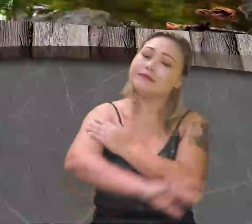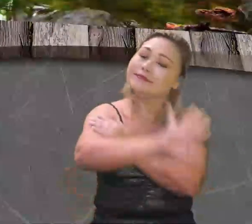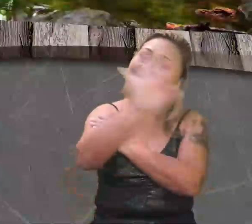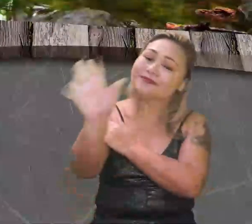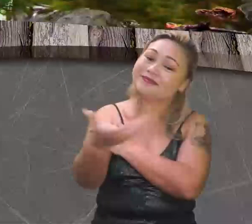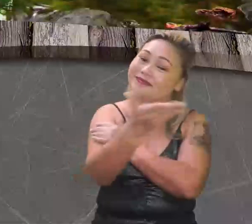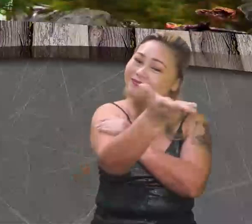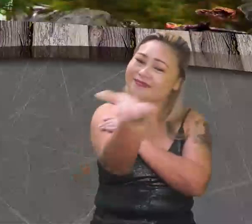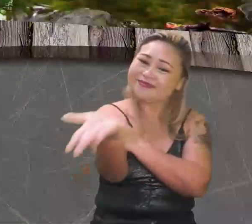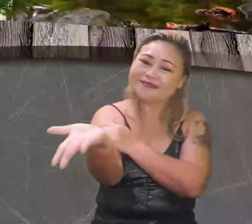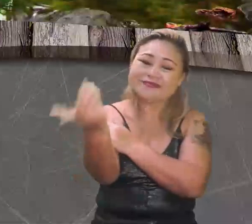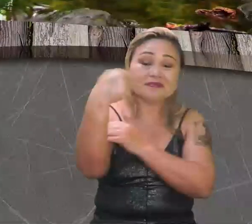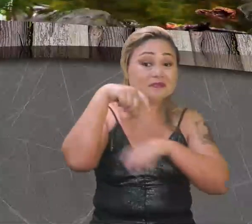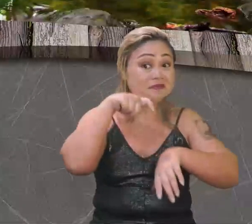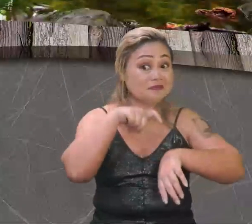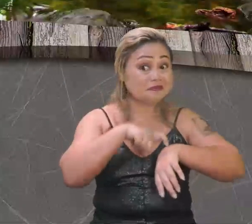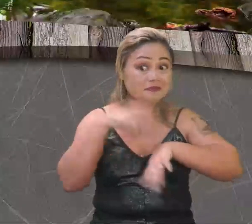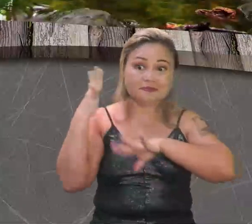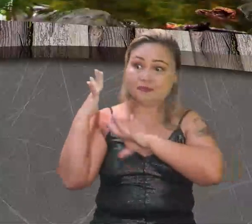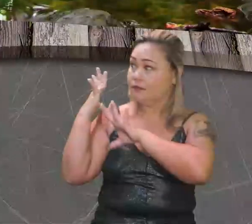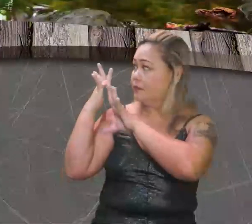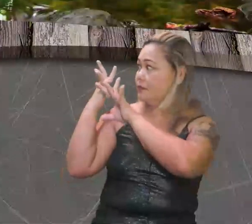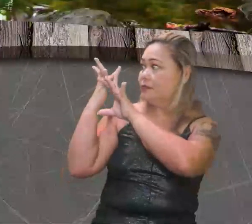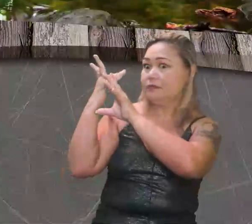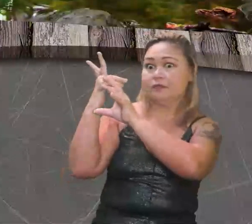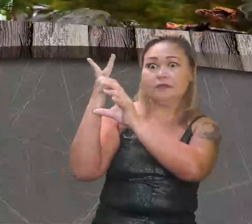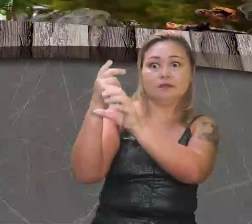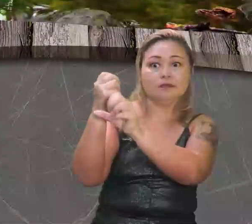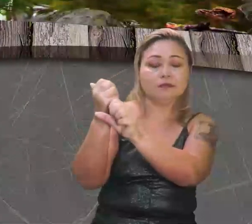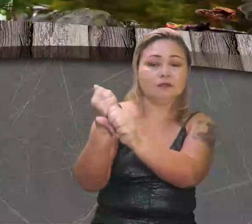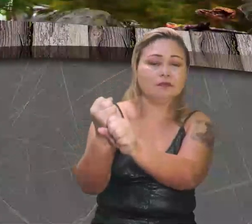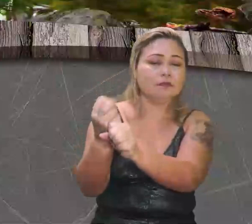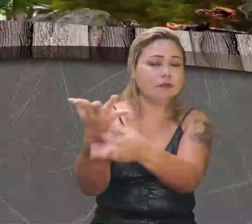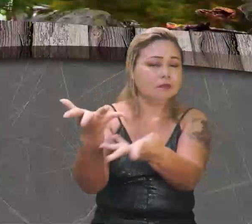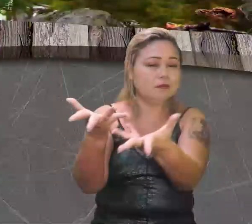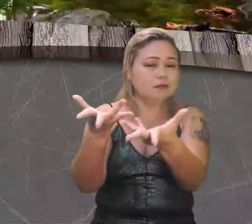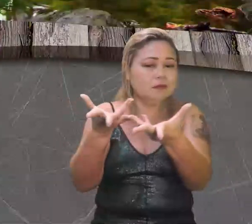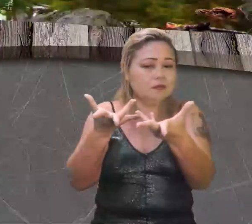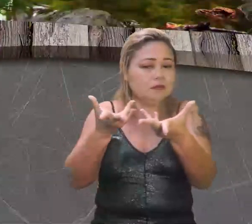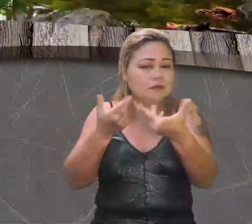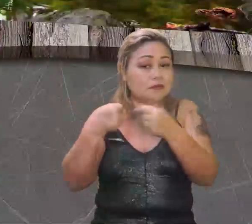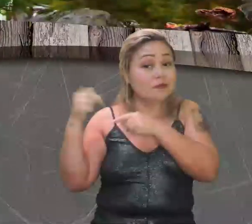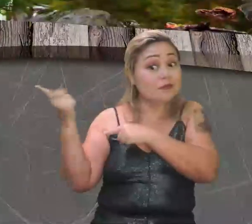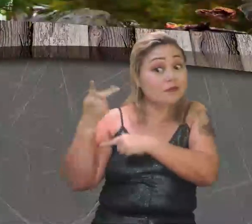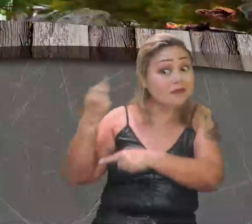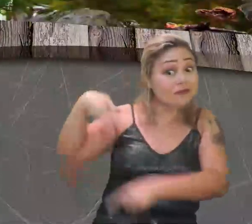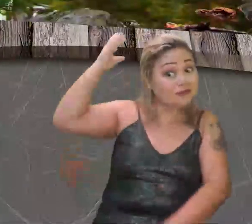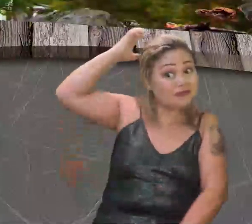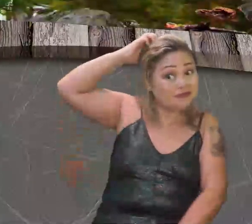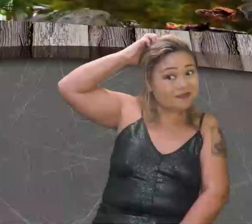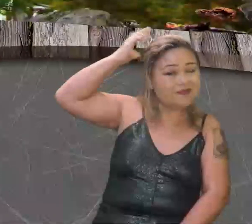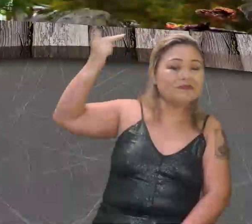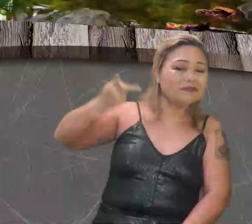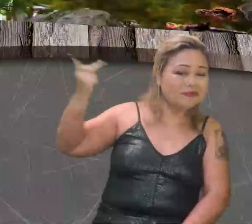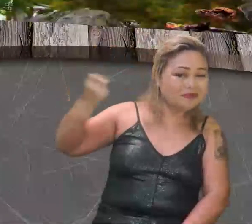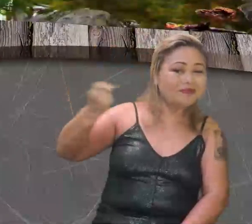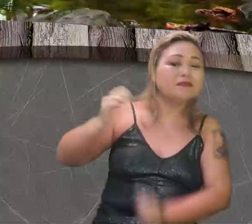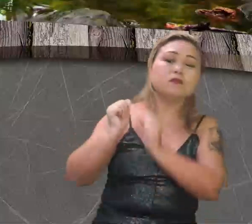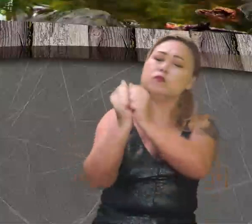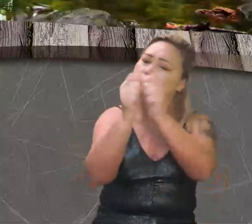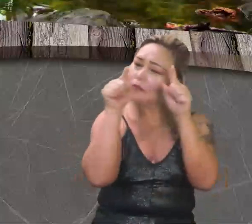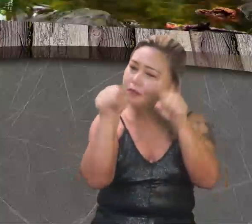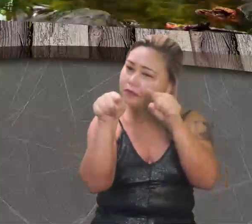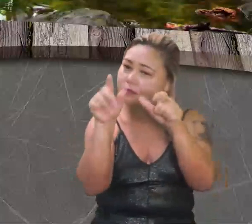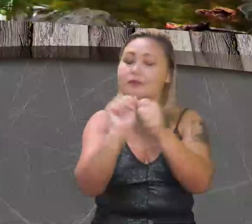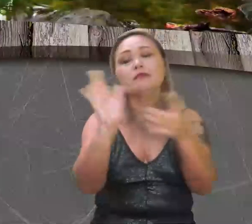Olá, galera! Agora é a nossa revisão maravilhosa. Eu e a Aldelina aqui juntinho com